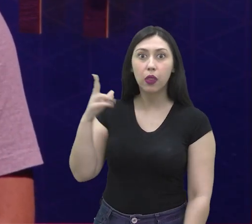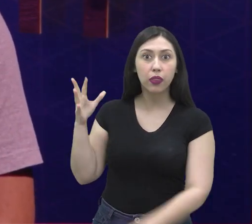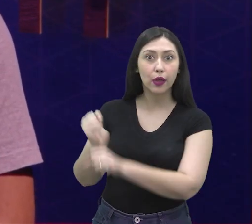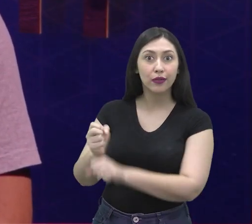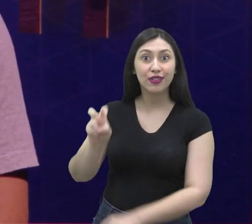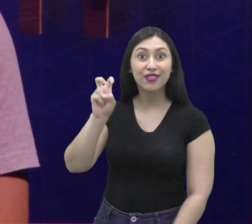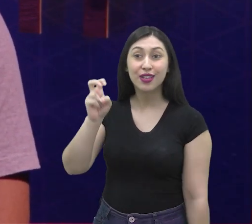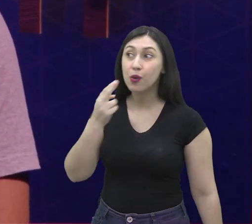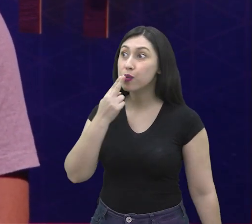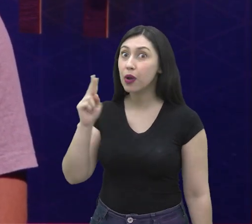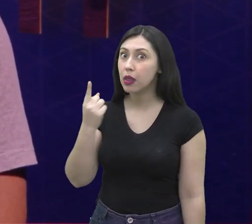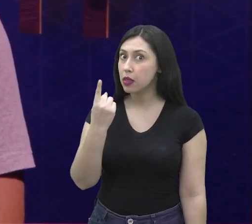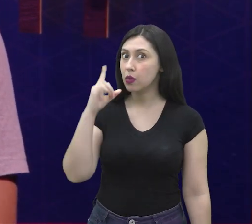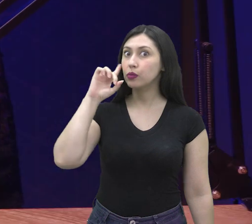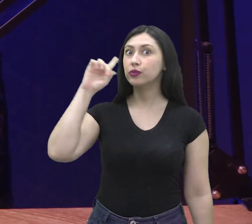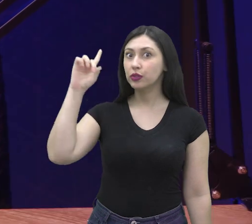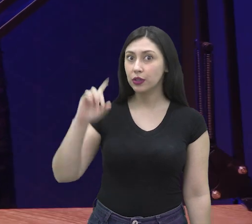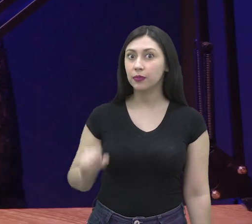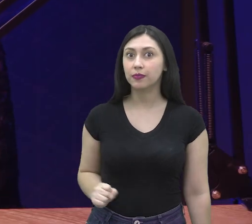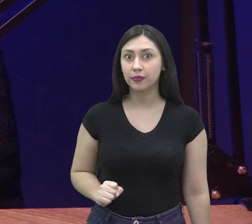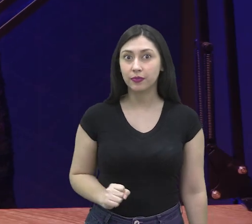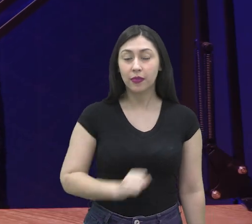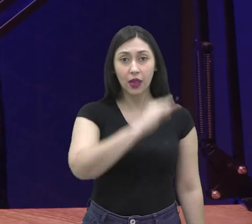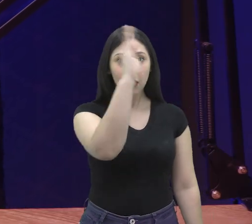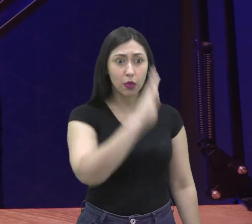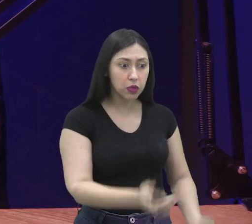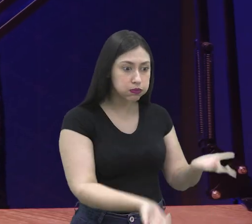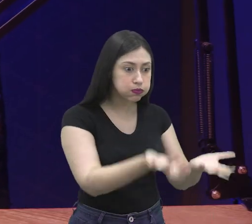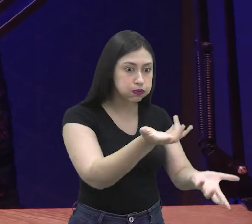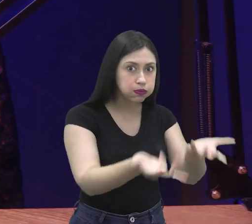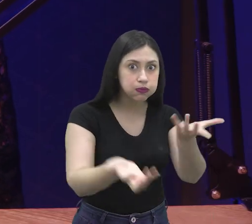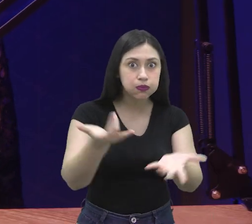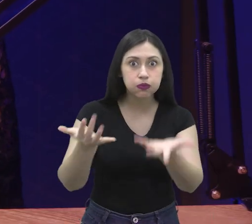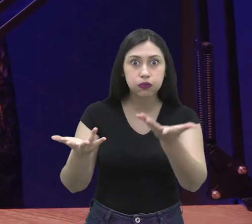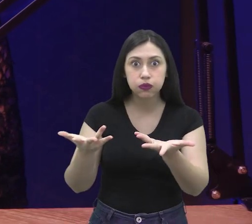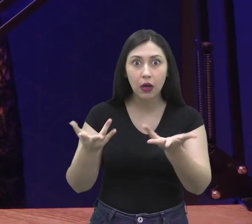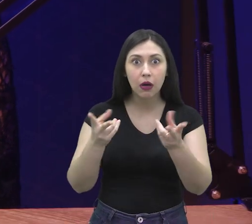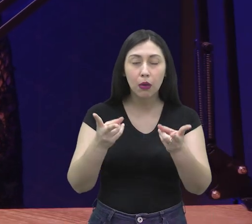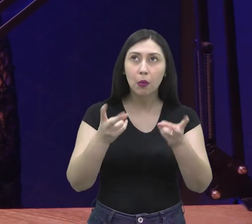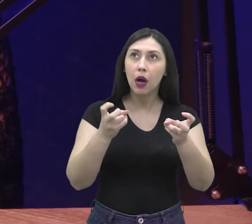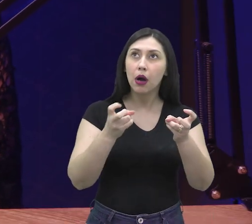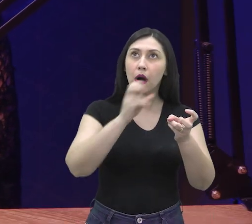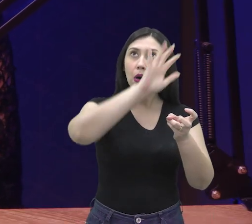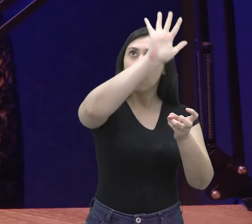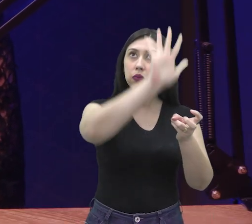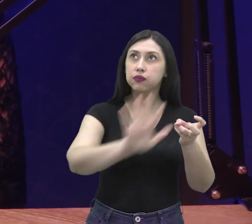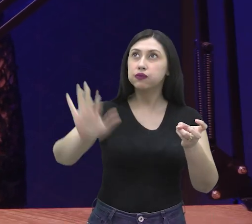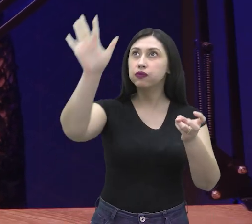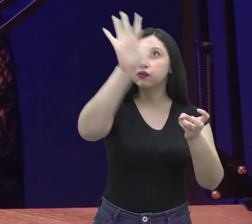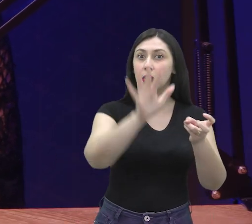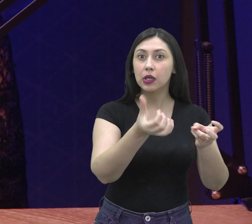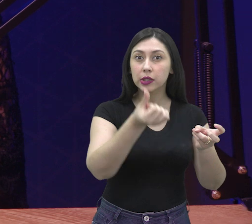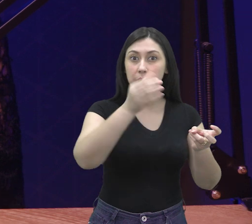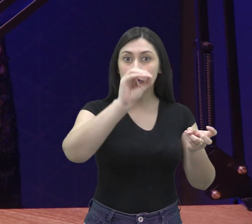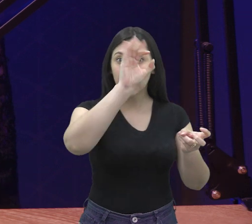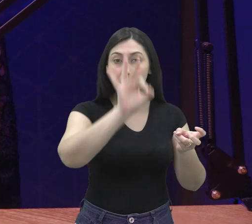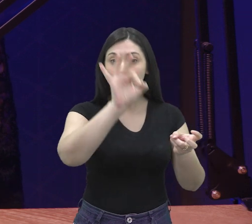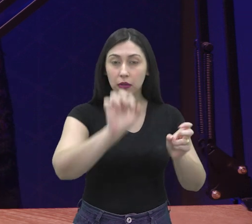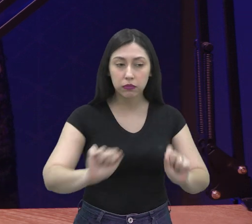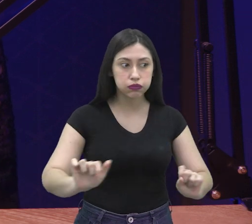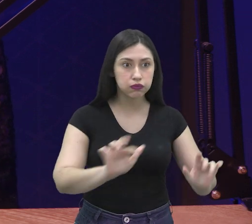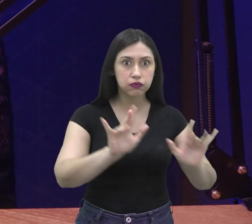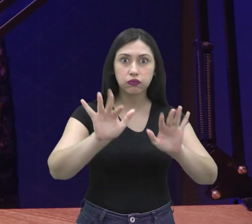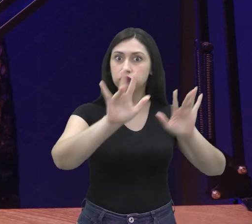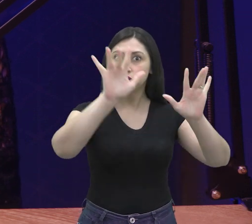4 a 5 cigarros por dia. Com o Brasil em chamas, chegamos a ver 60% do território nacional coberto